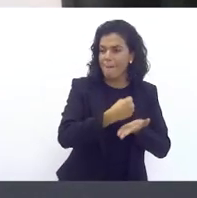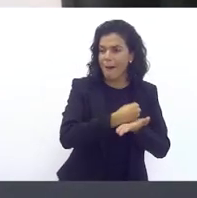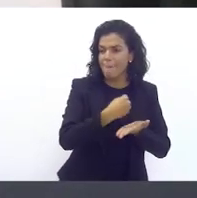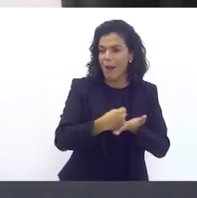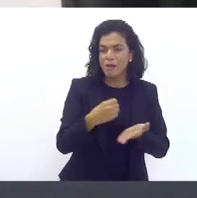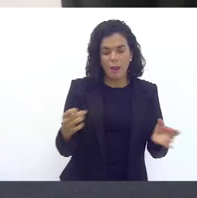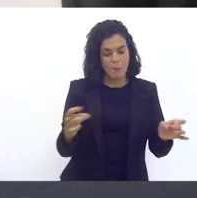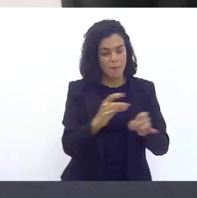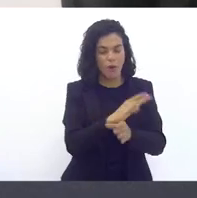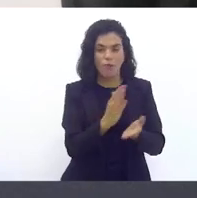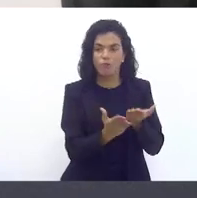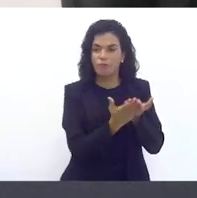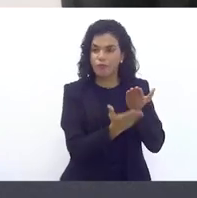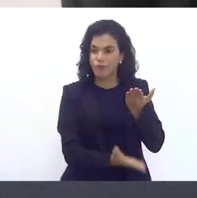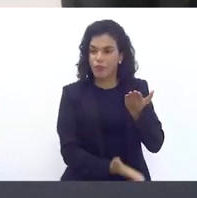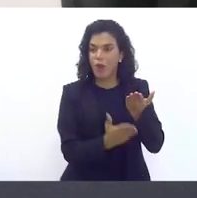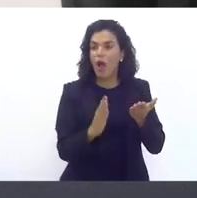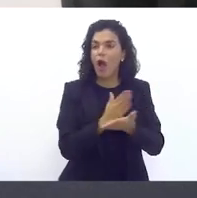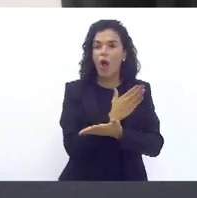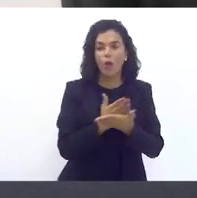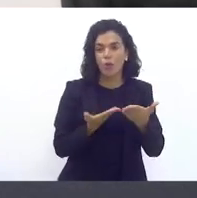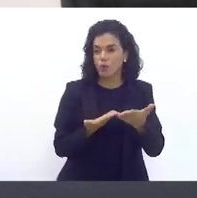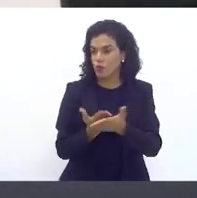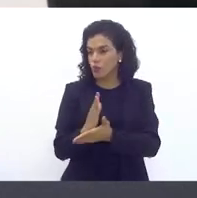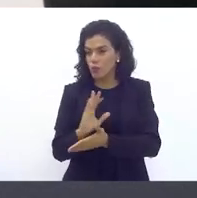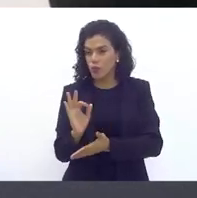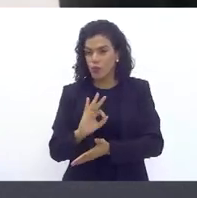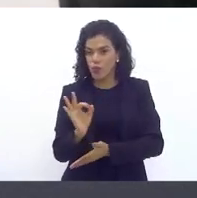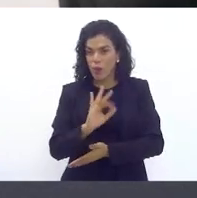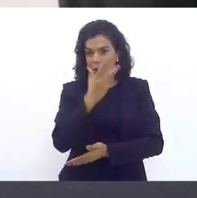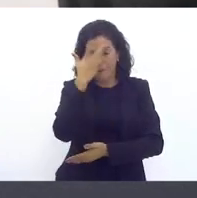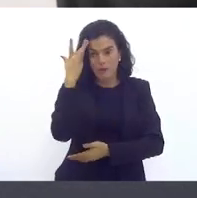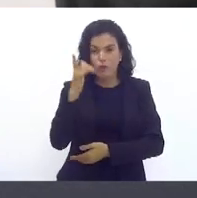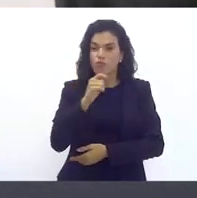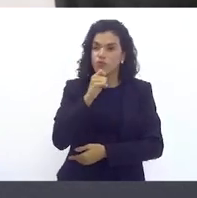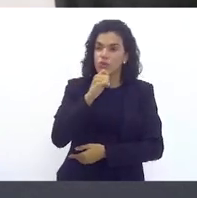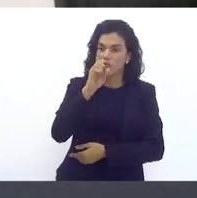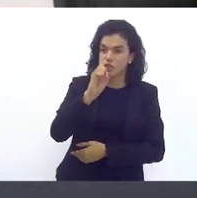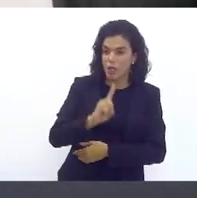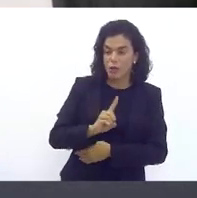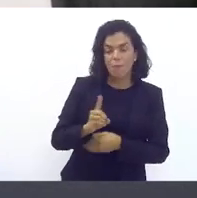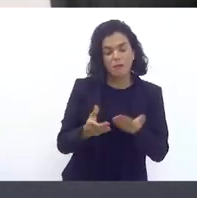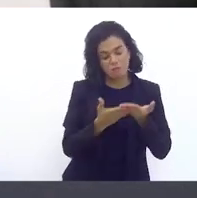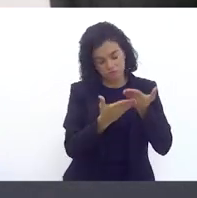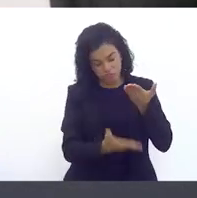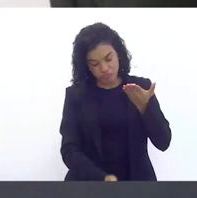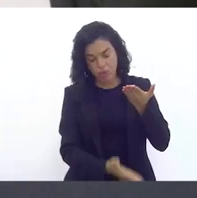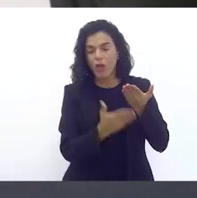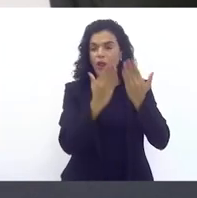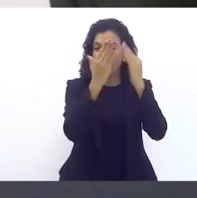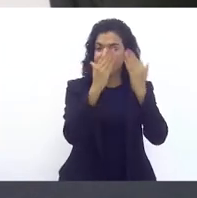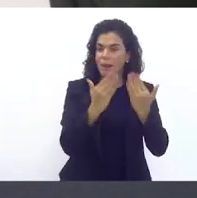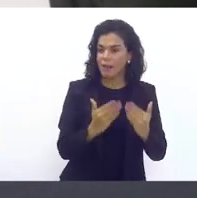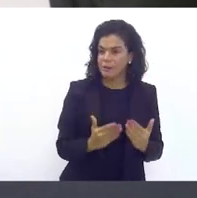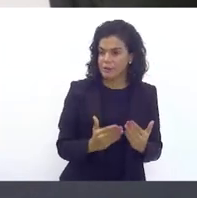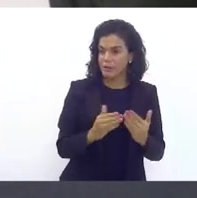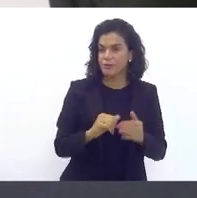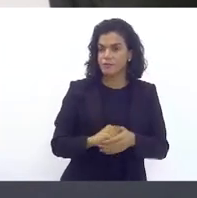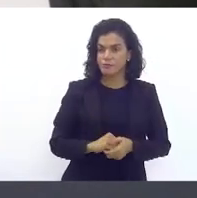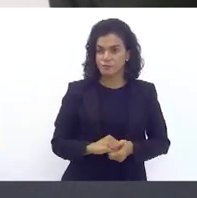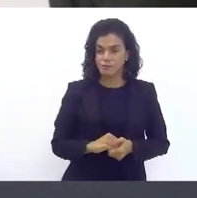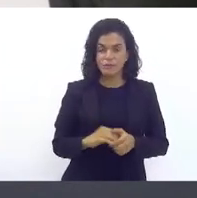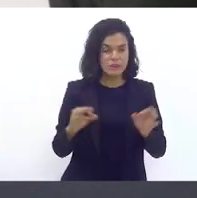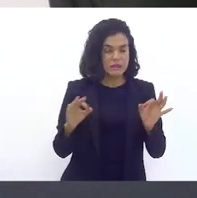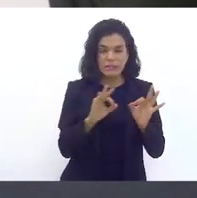prontinhos, alguns foram indeferidos, que as pessoas não tinham direito, mas foram todos eles analisados, prontinho para